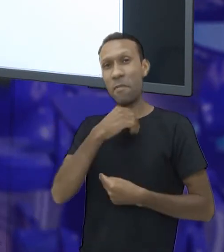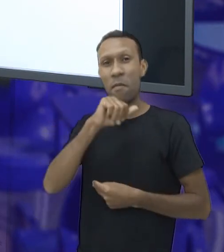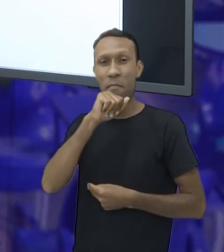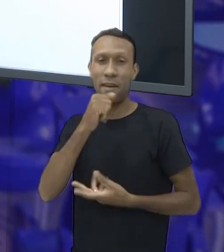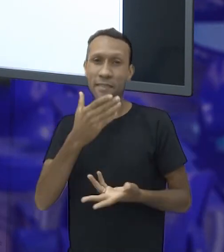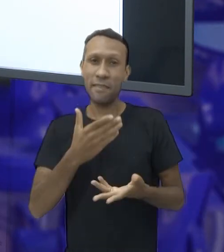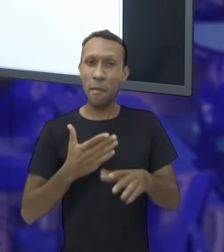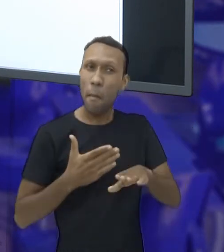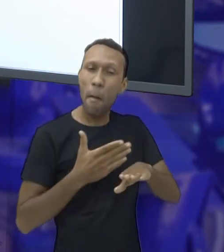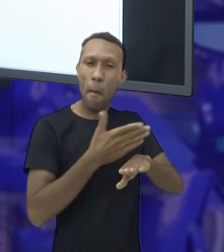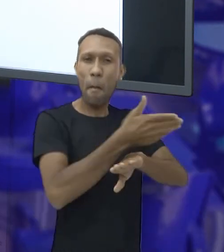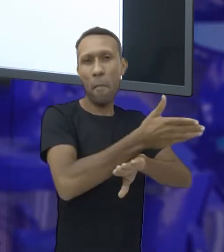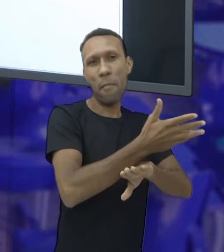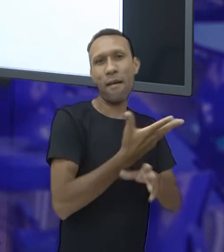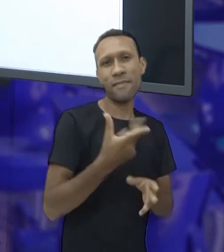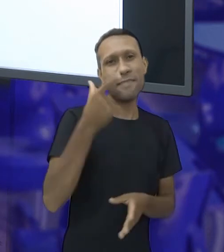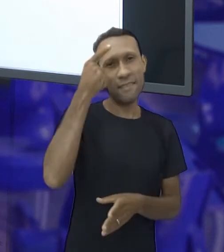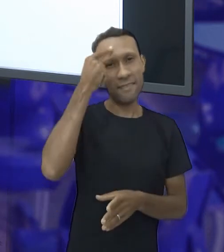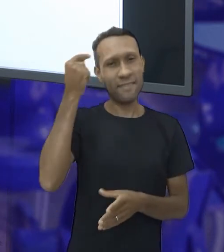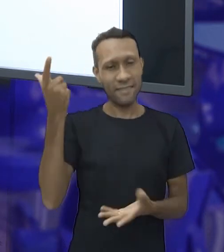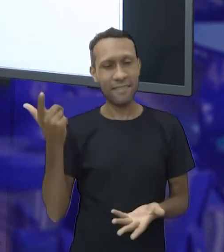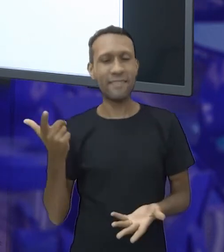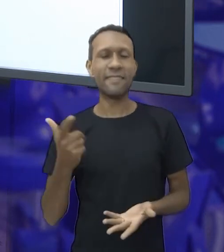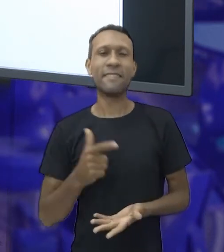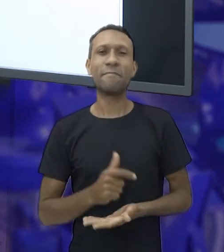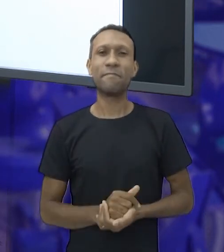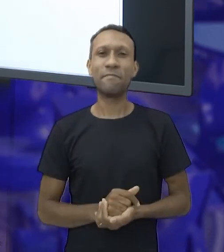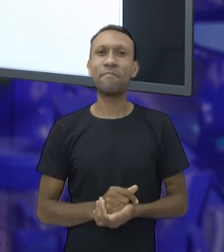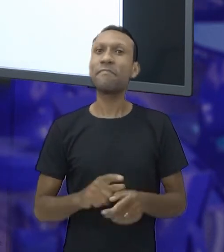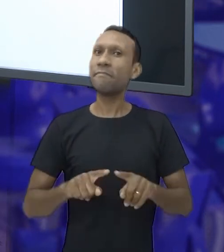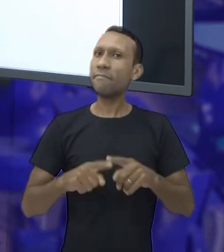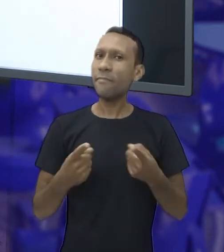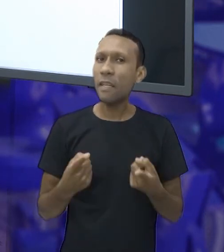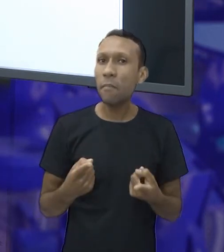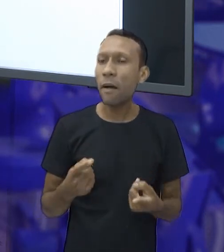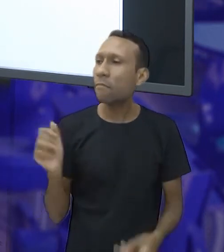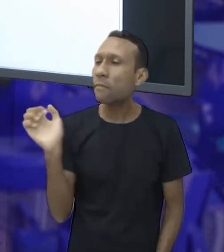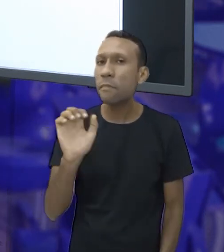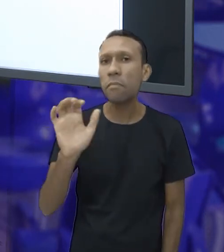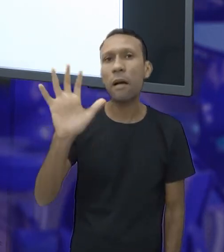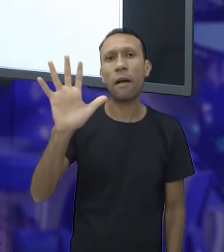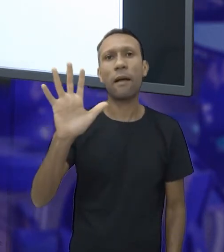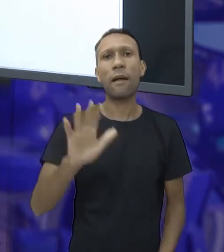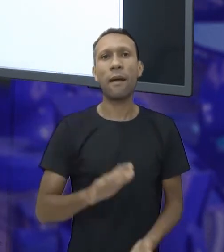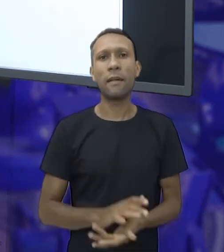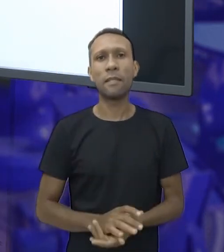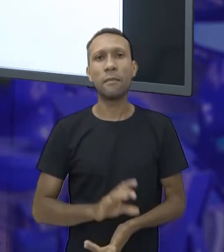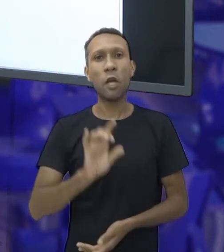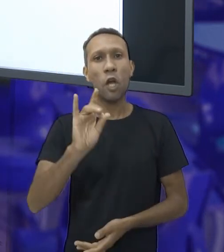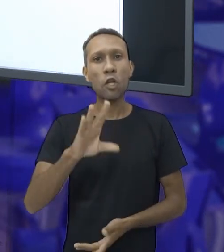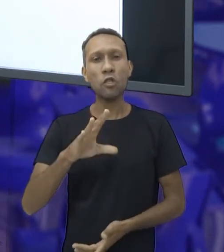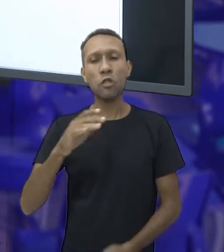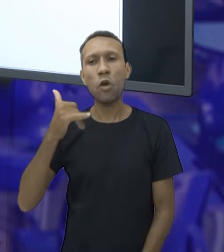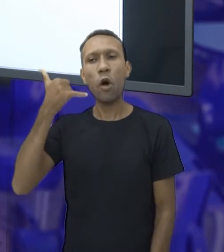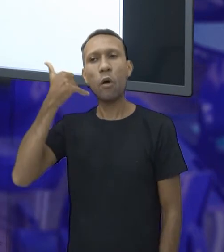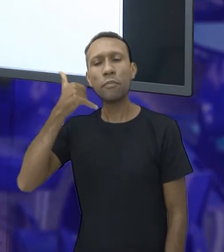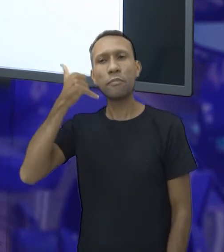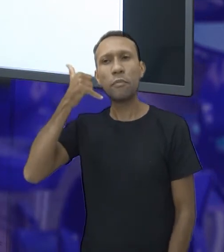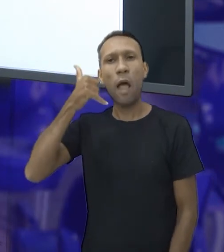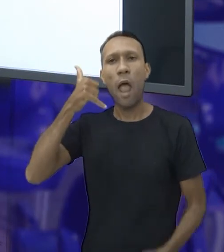ter passado nos vestibulares da vida que eu tinha feito. Mas mesmo assim era chamado celular pai de santo, só recebia porque a ligação